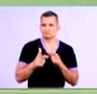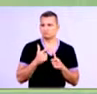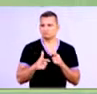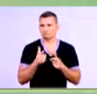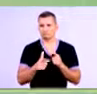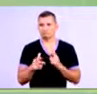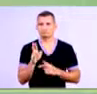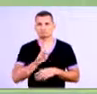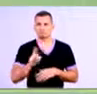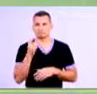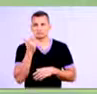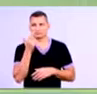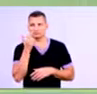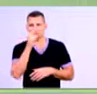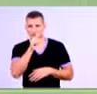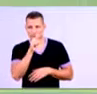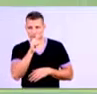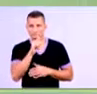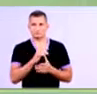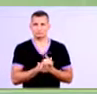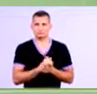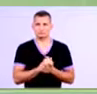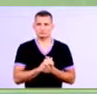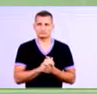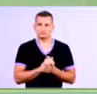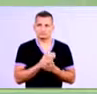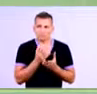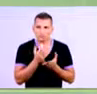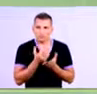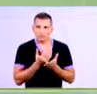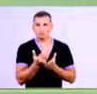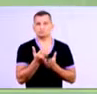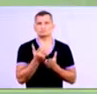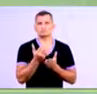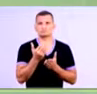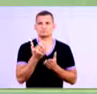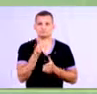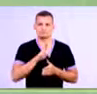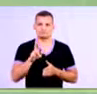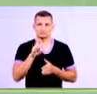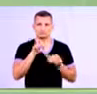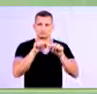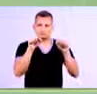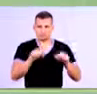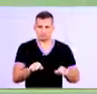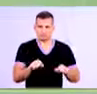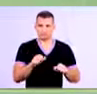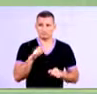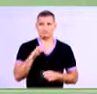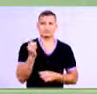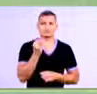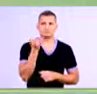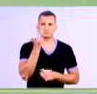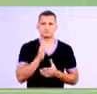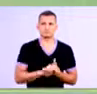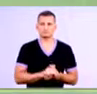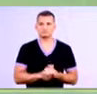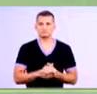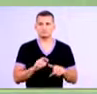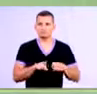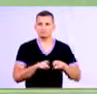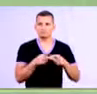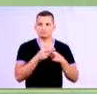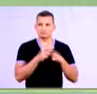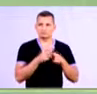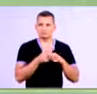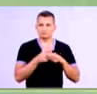usuário consegue realmente chegar e já começar a utilizar o software, isso é essencial. Correção de erros,